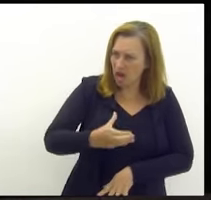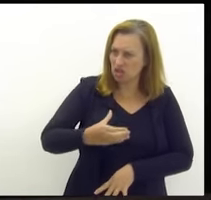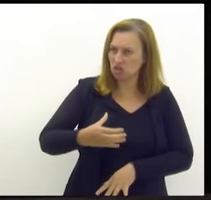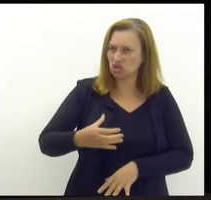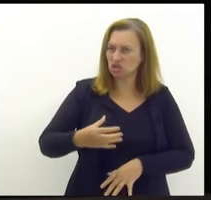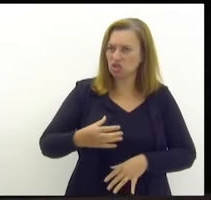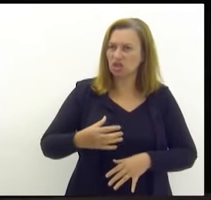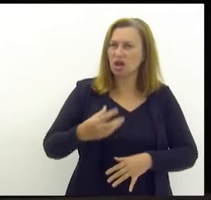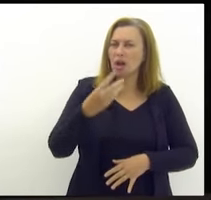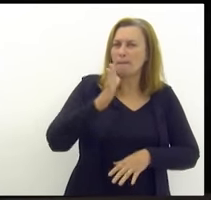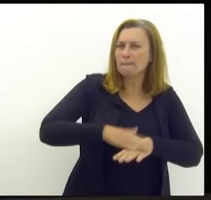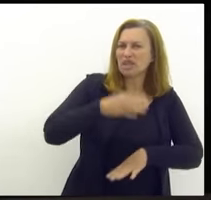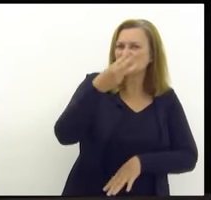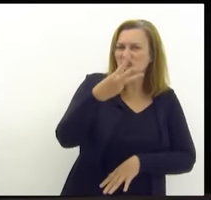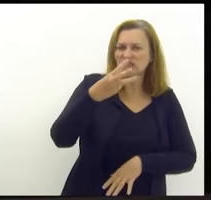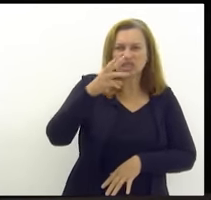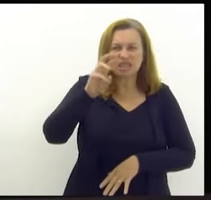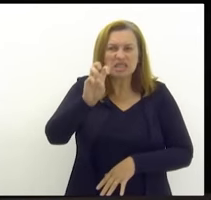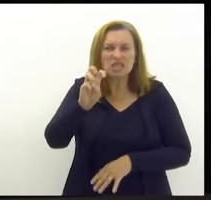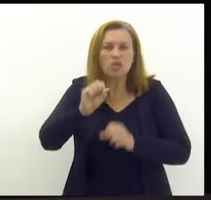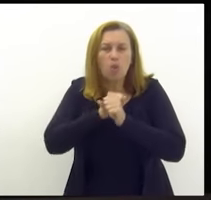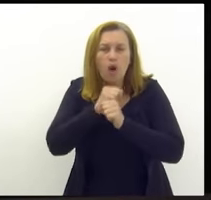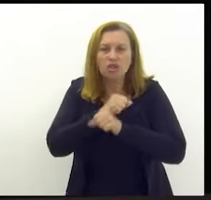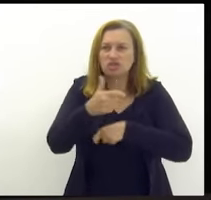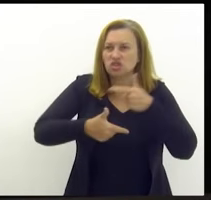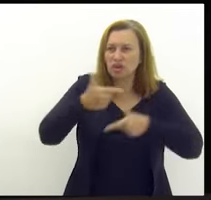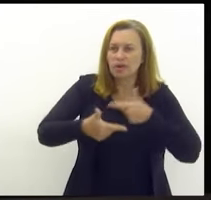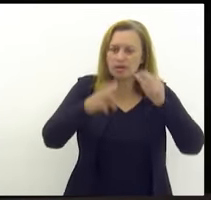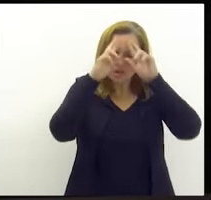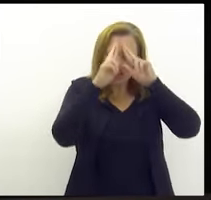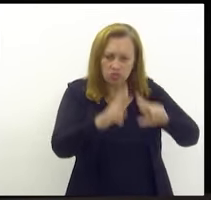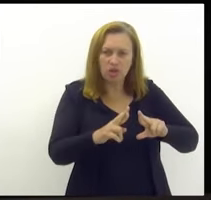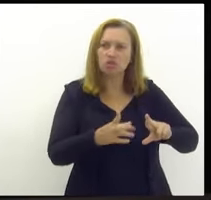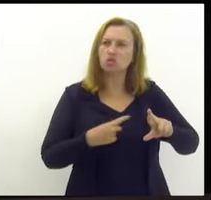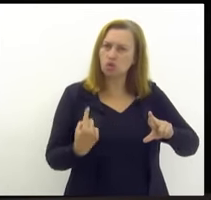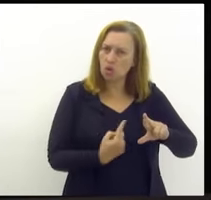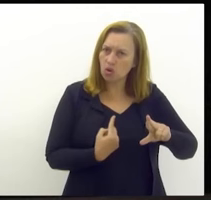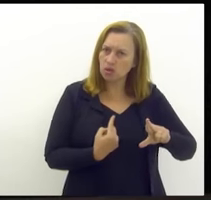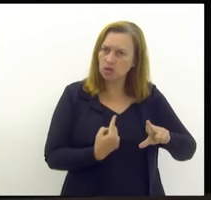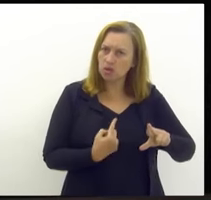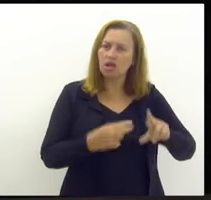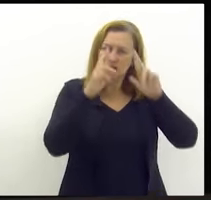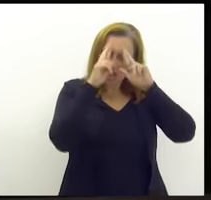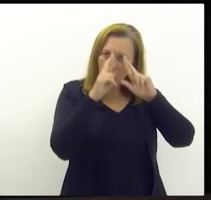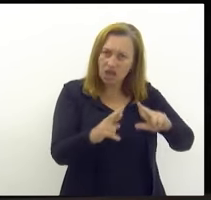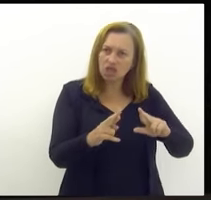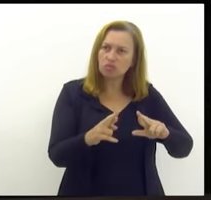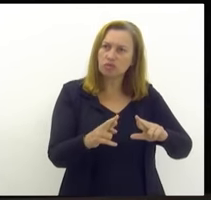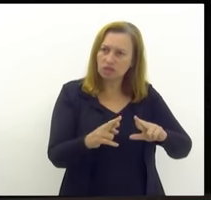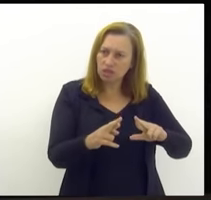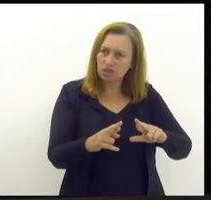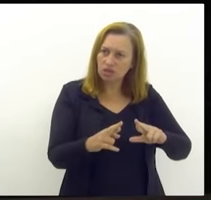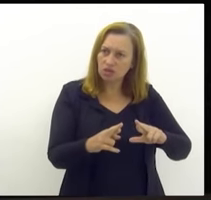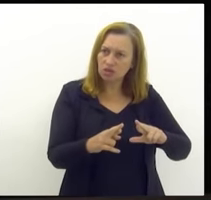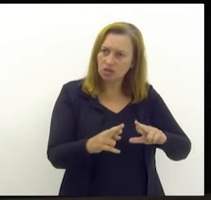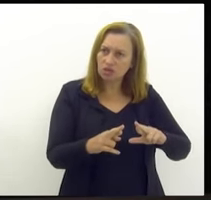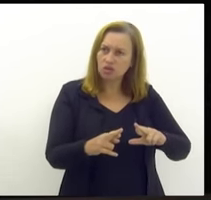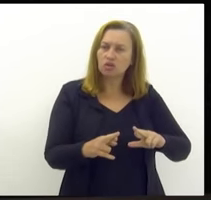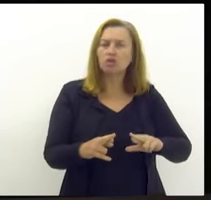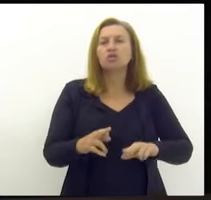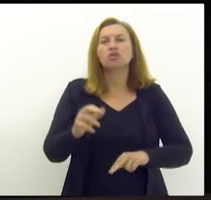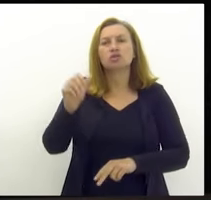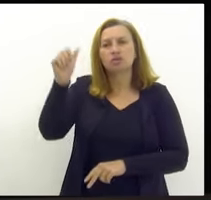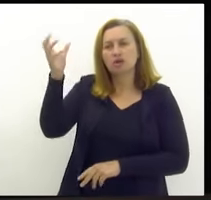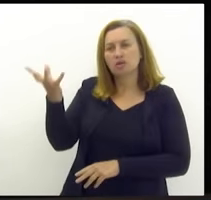mais de 35 anos merecem o nosso respeito e uma forma de respeitar os veteranos e as